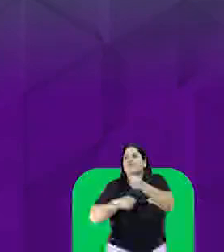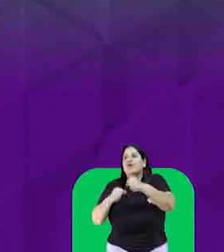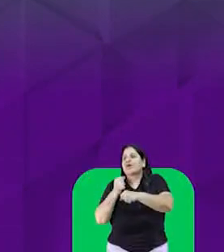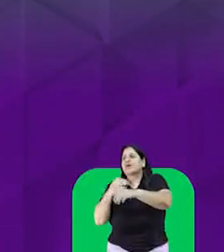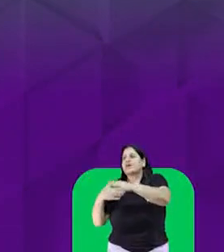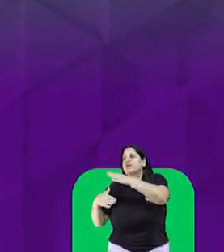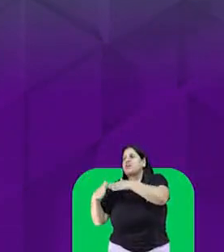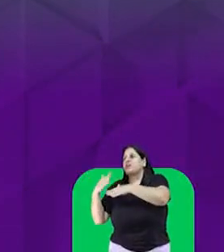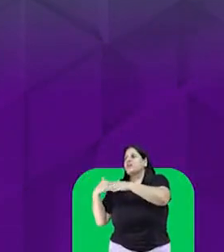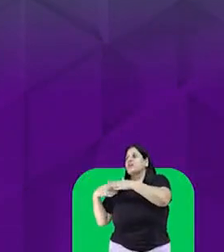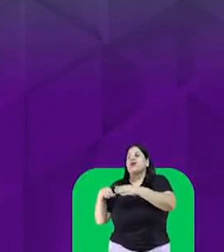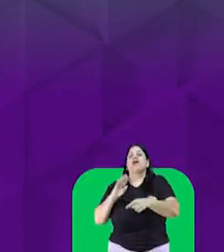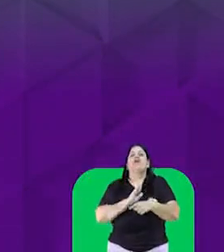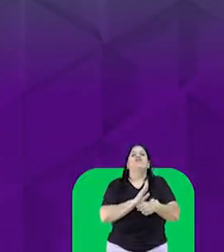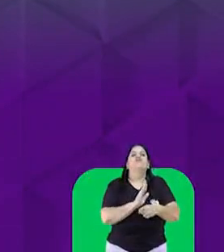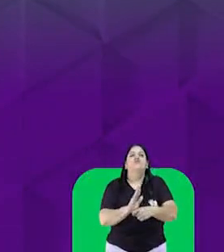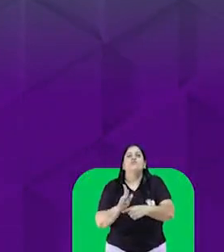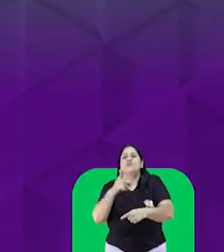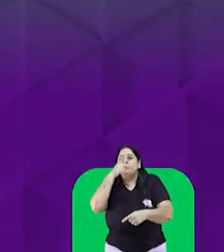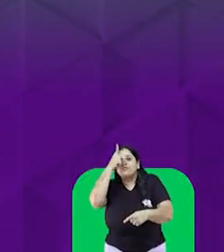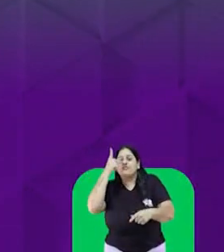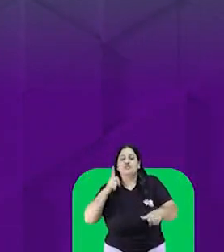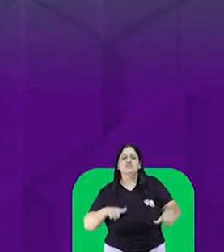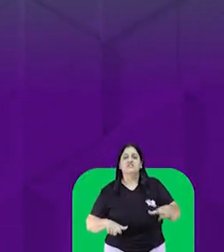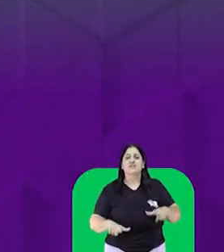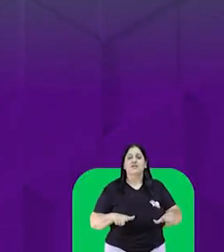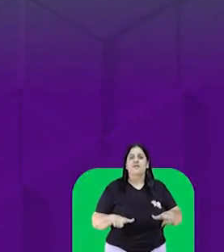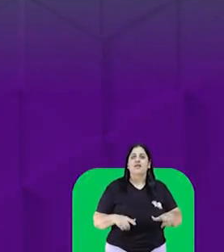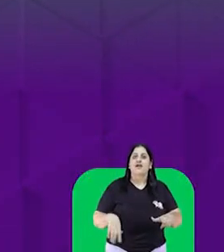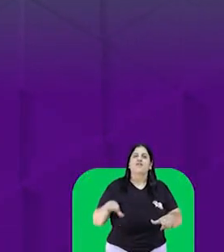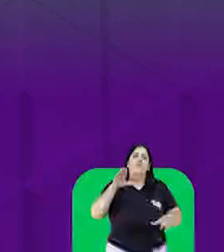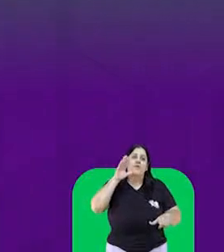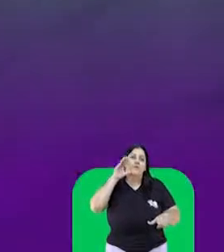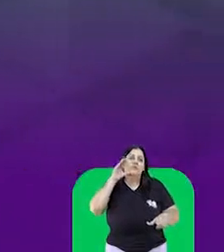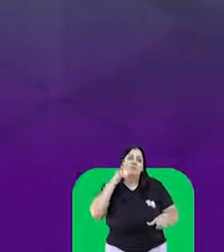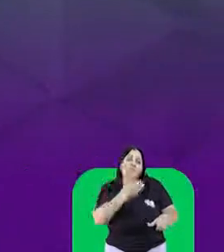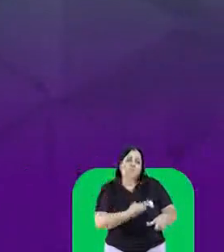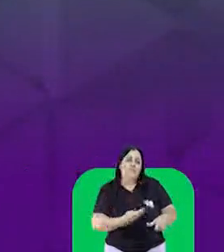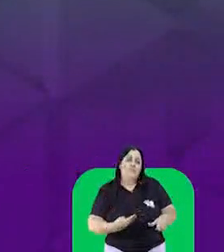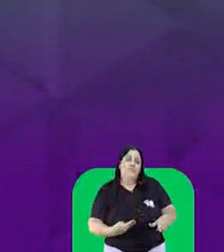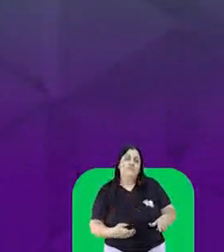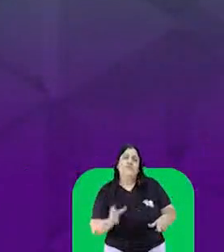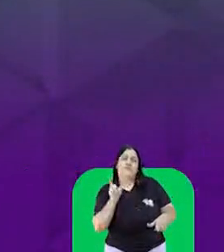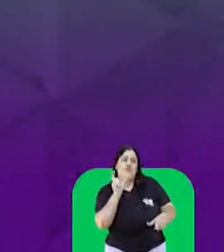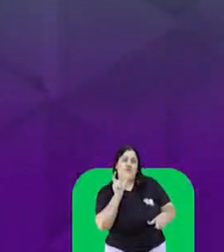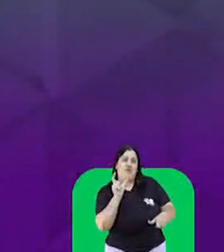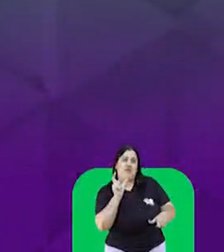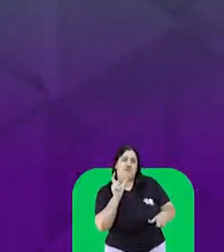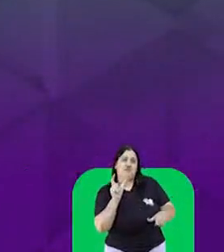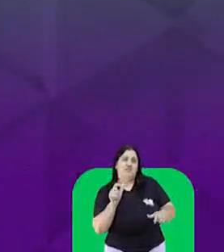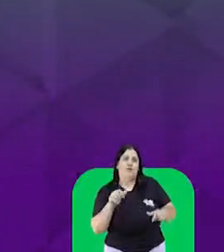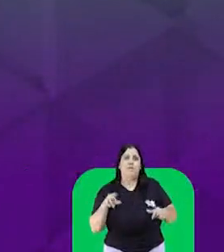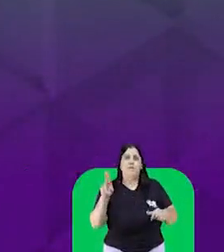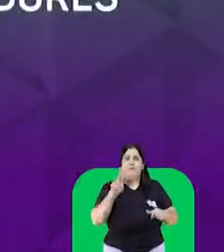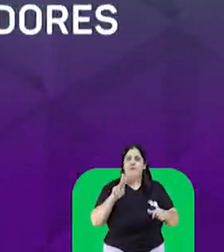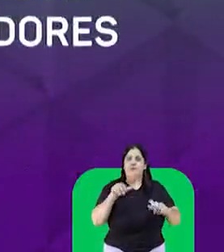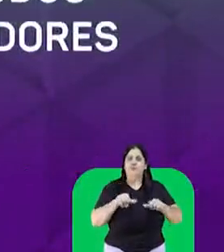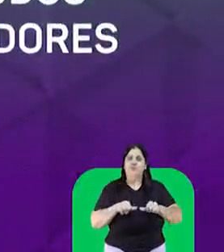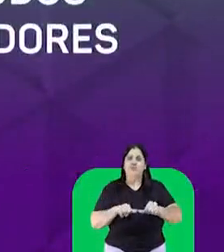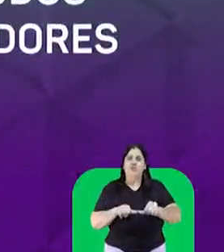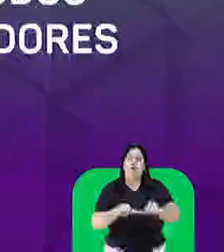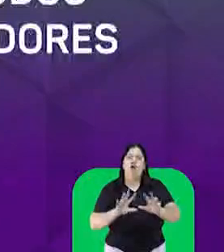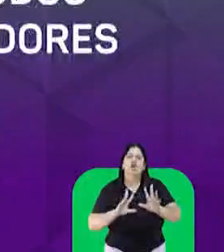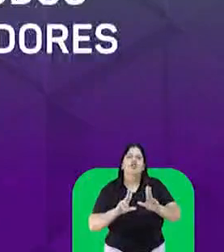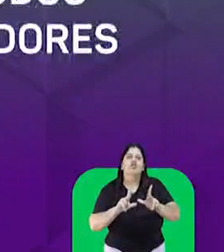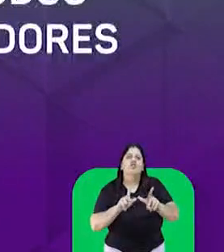fui o prefeito que recuperou a dignidade do servidor público municipal passei a fornecer oão dão alimentação a